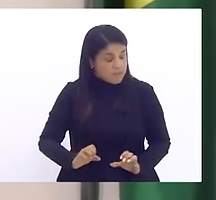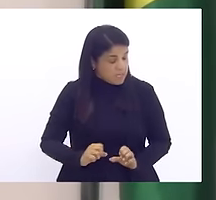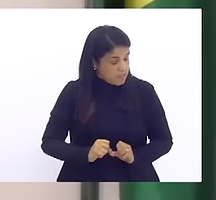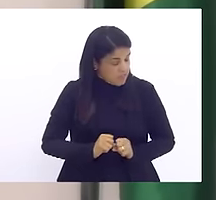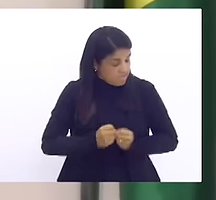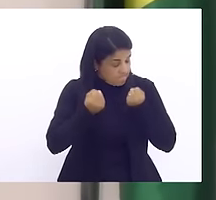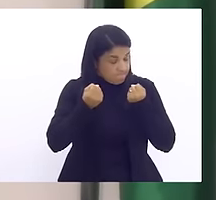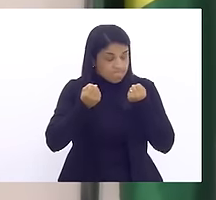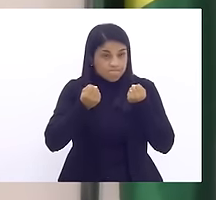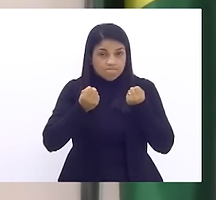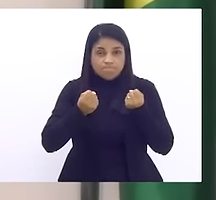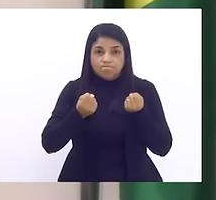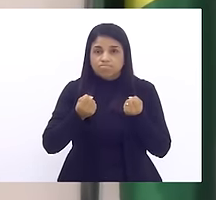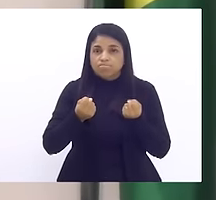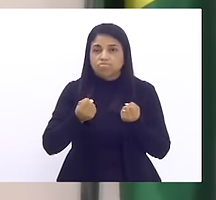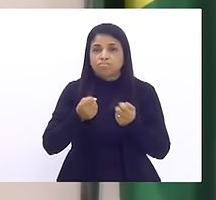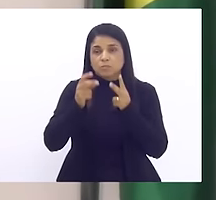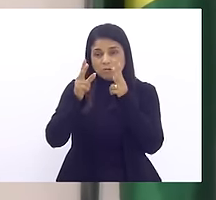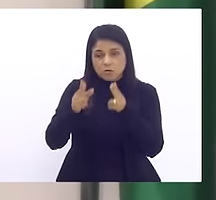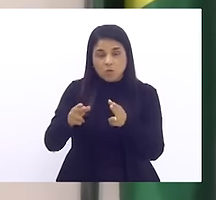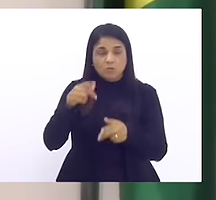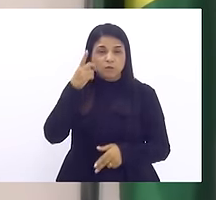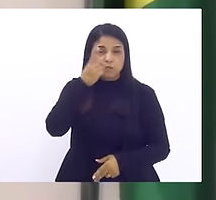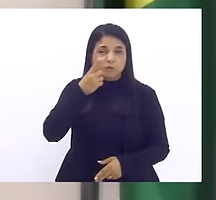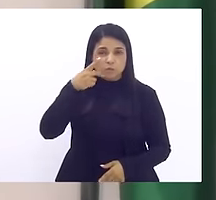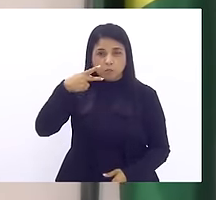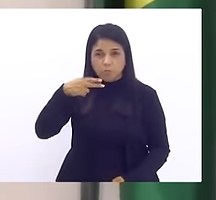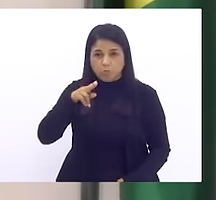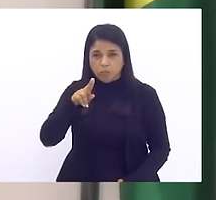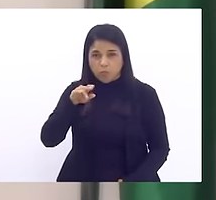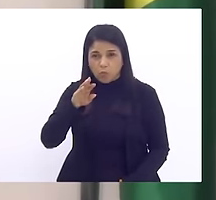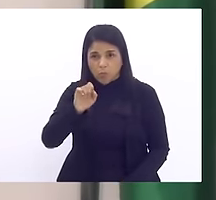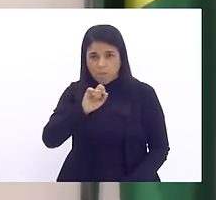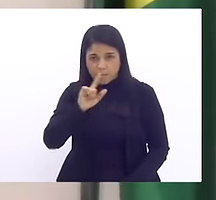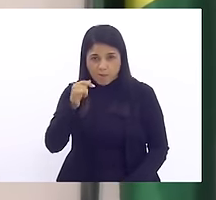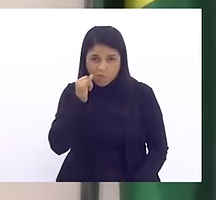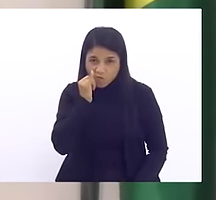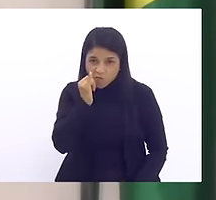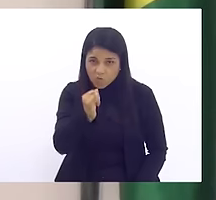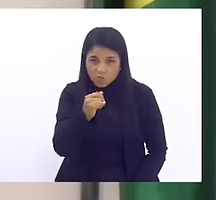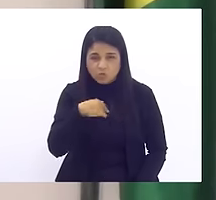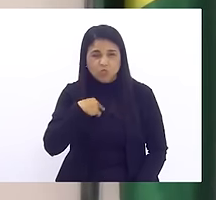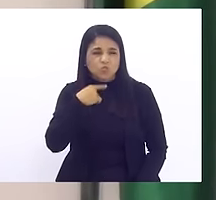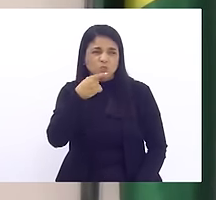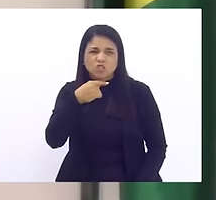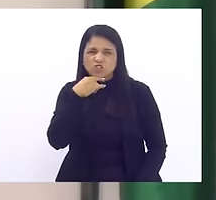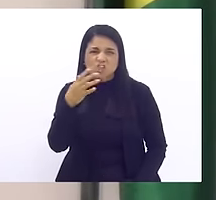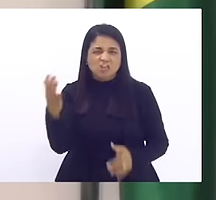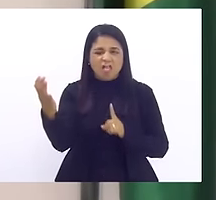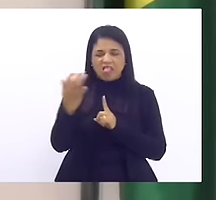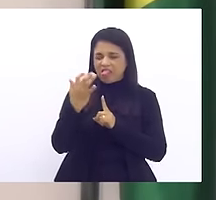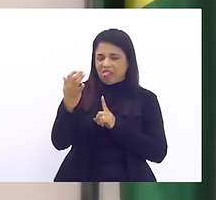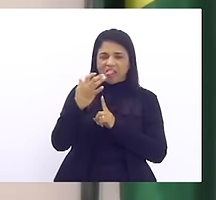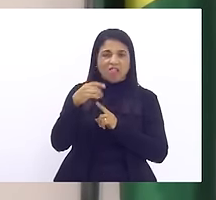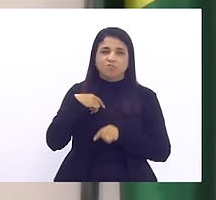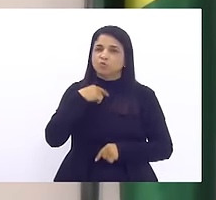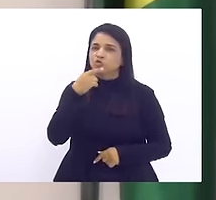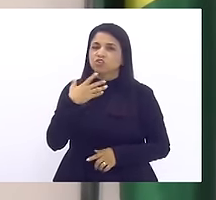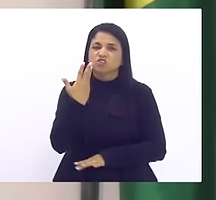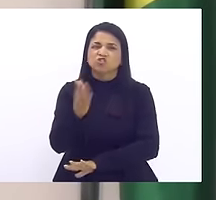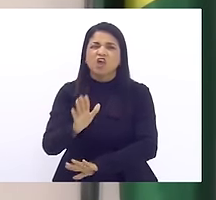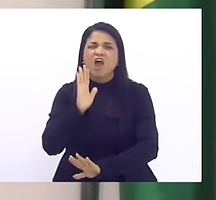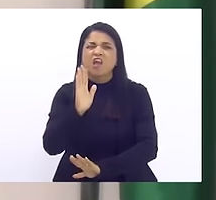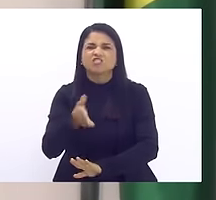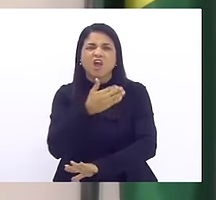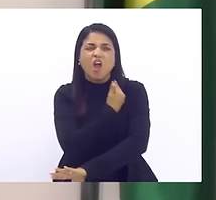indignação Como disse Deputado paulbel Não adianta mandar a minha senha a gente já tá acostumado com isso